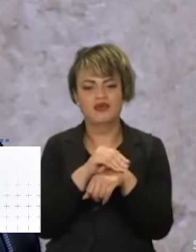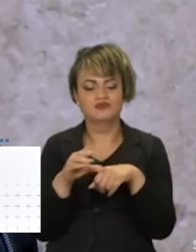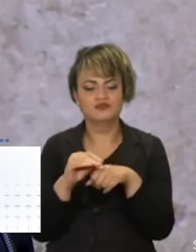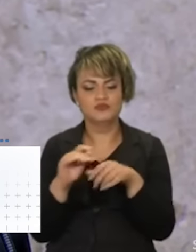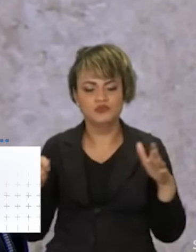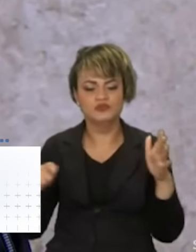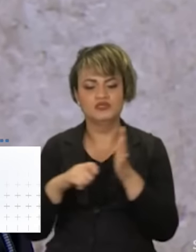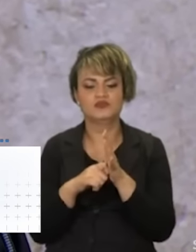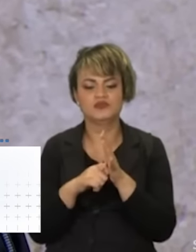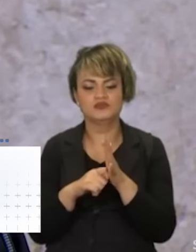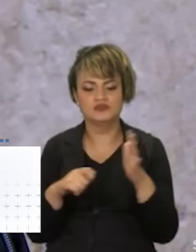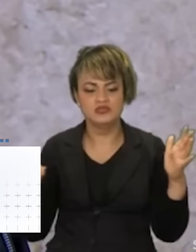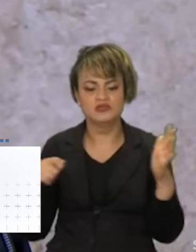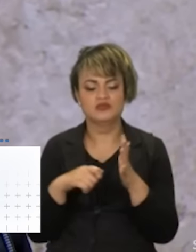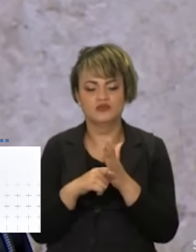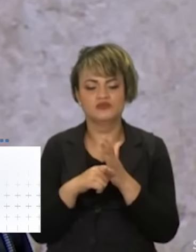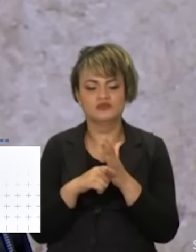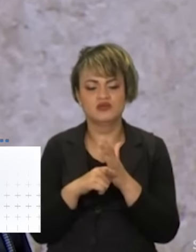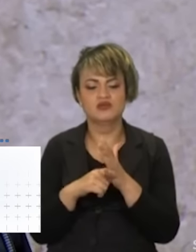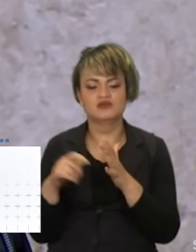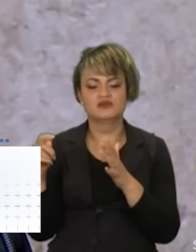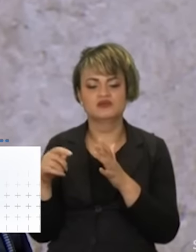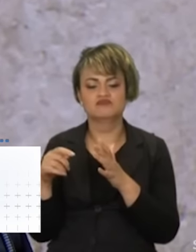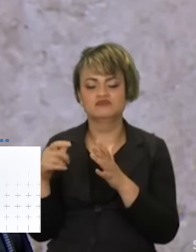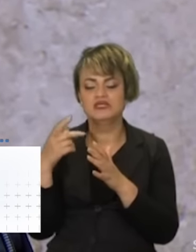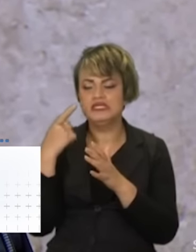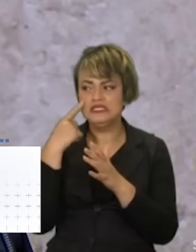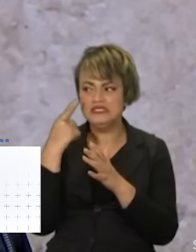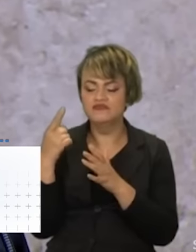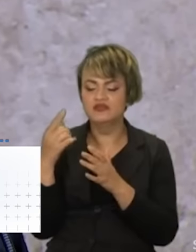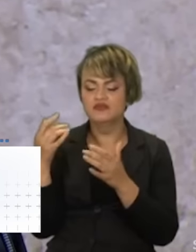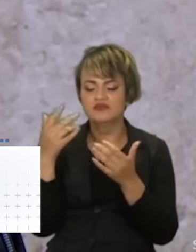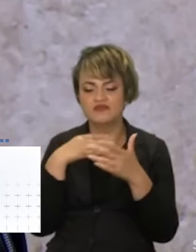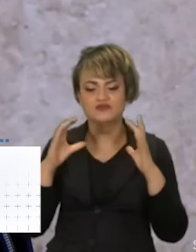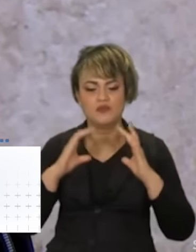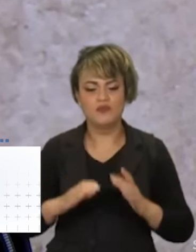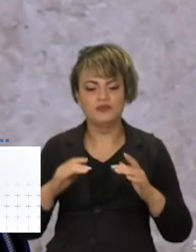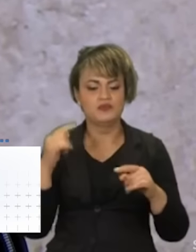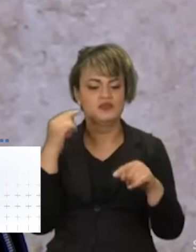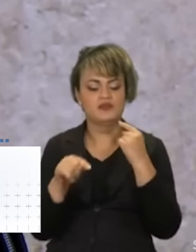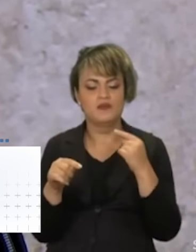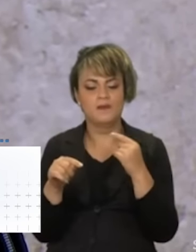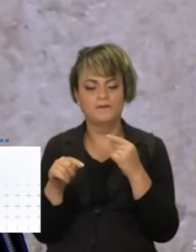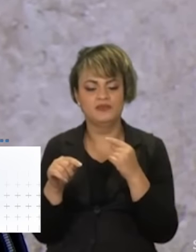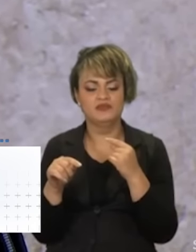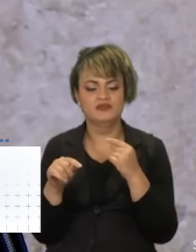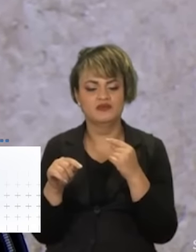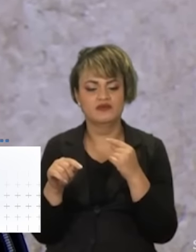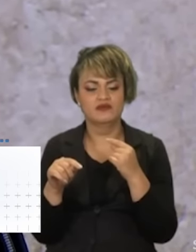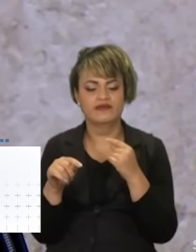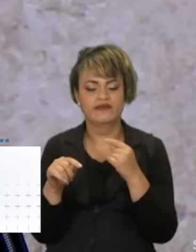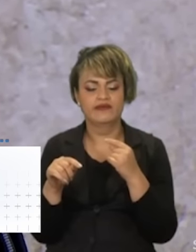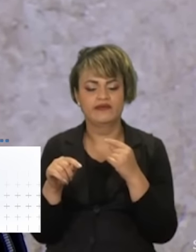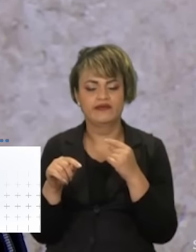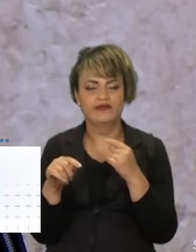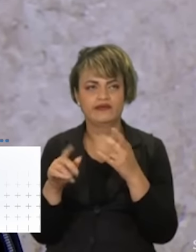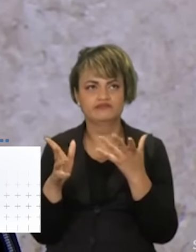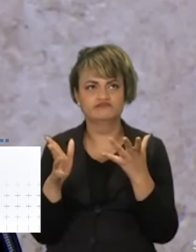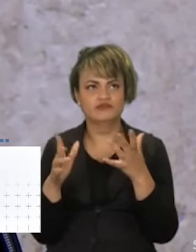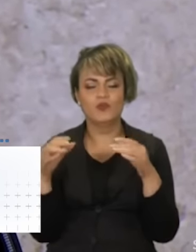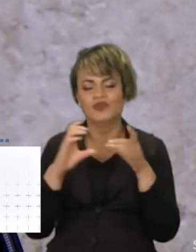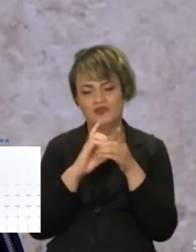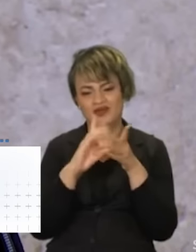de reiteração das condutas de desinformação e de circulação de ataques à democracia